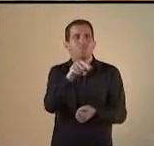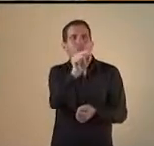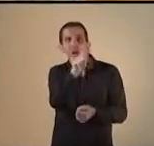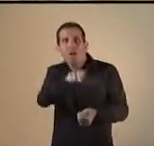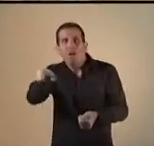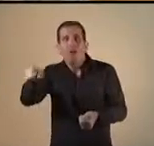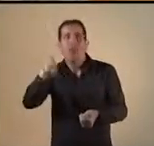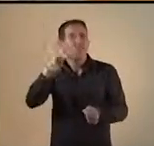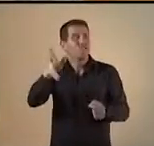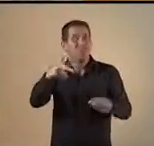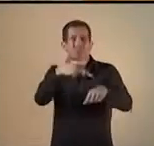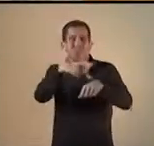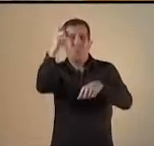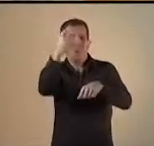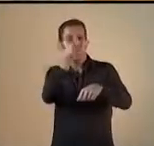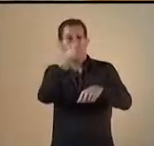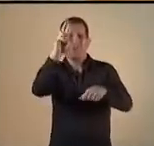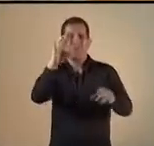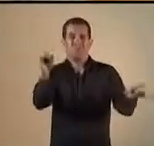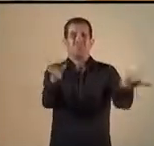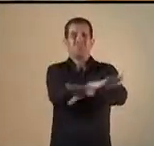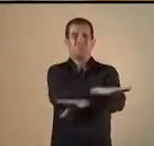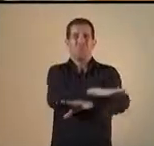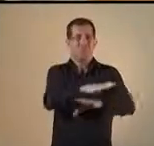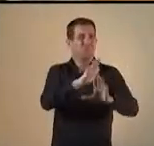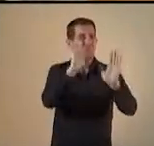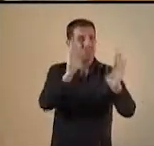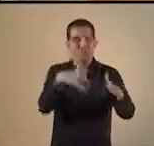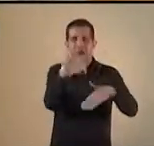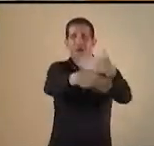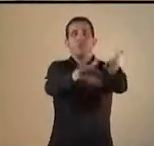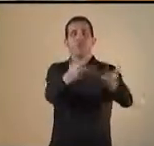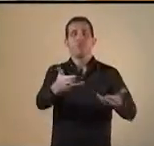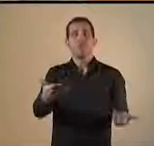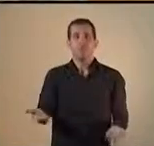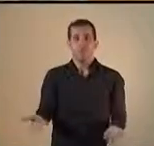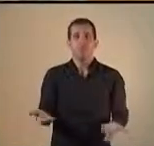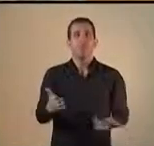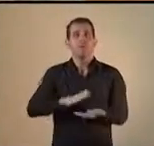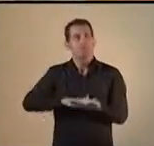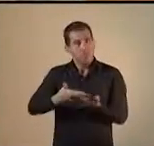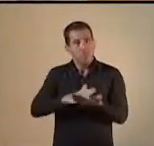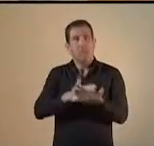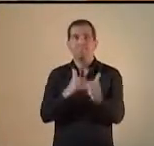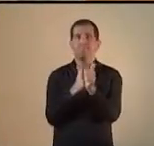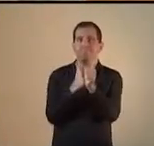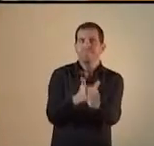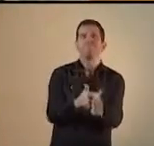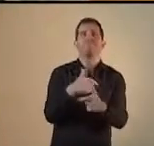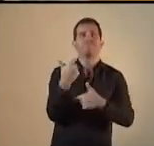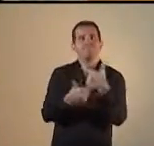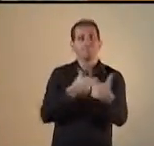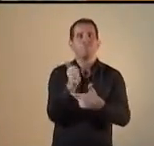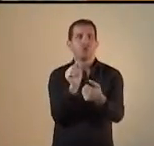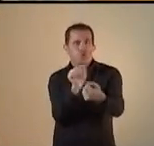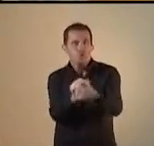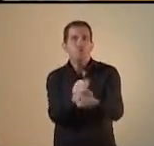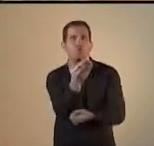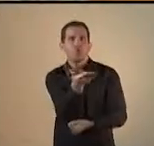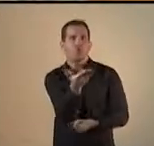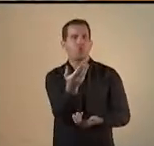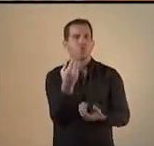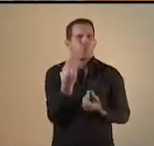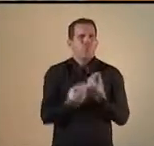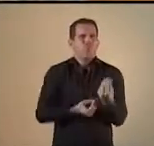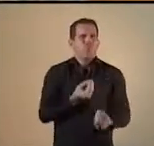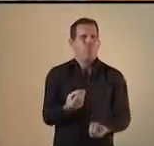né? Então, os intérpretes estão em todas essas demandas, eles atendem todas essas demandas hoje. E